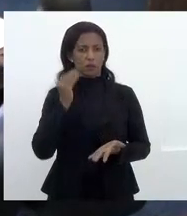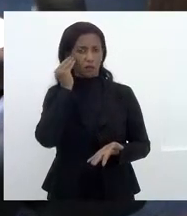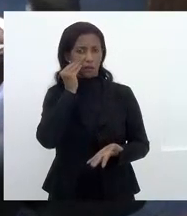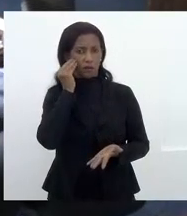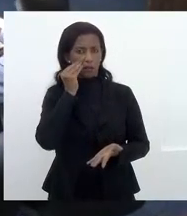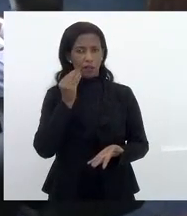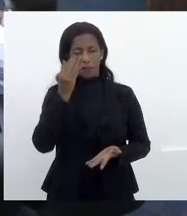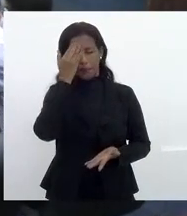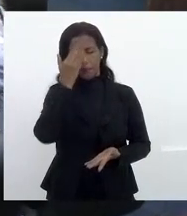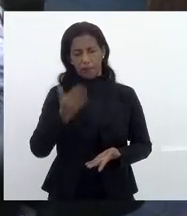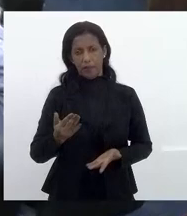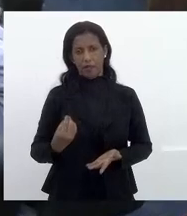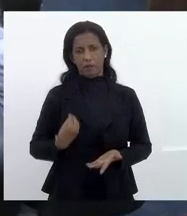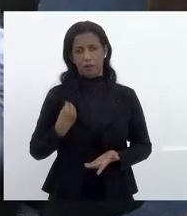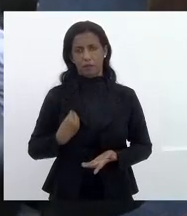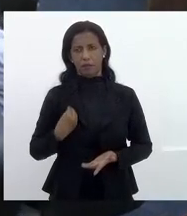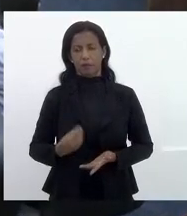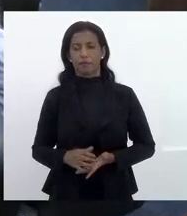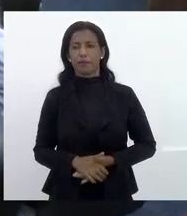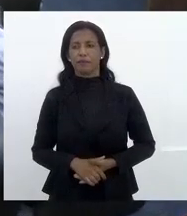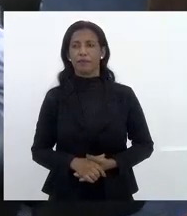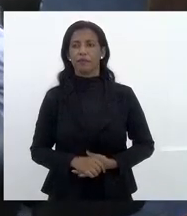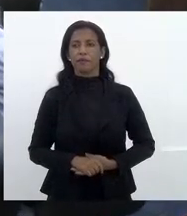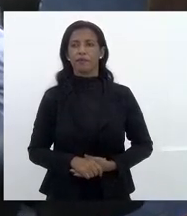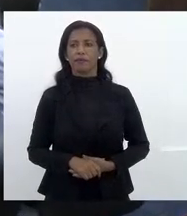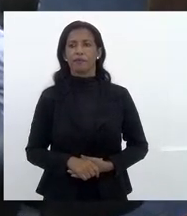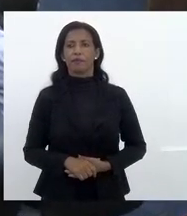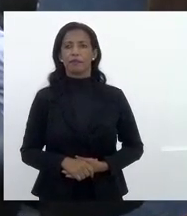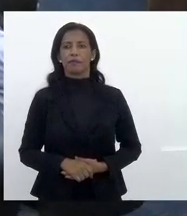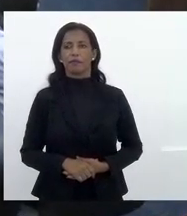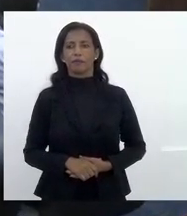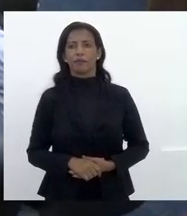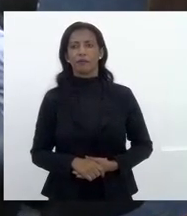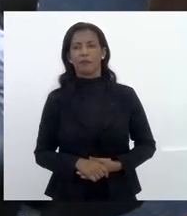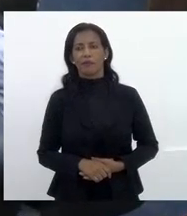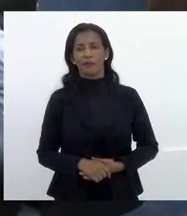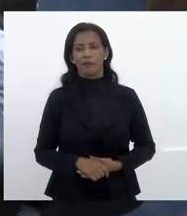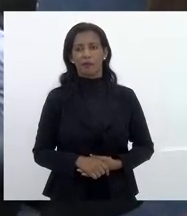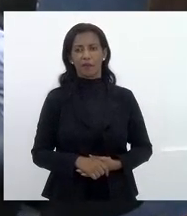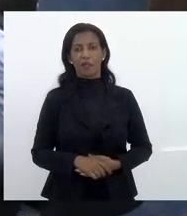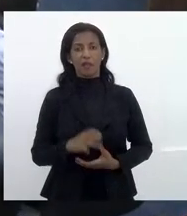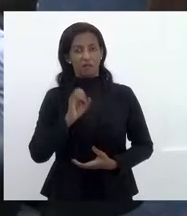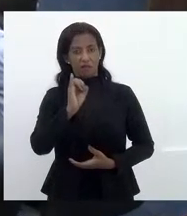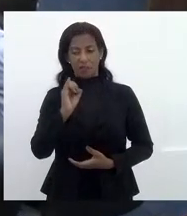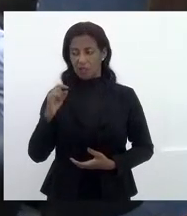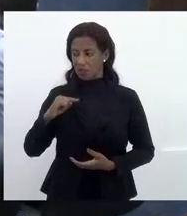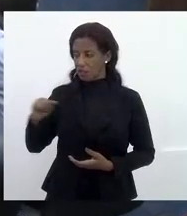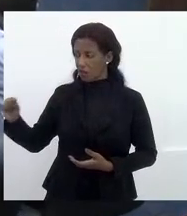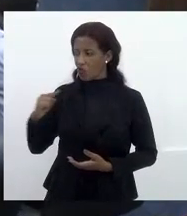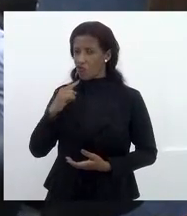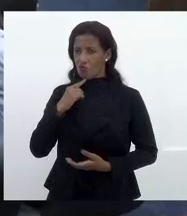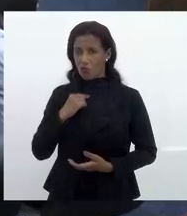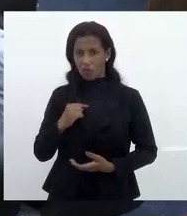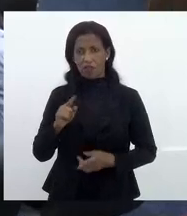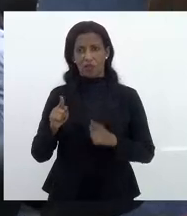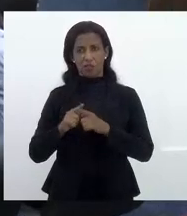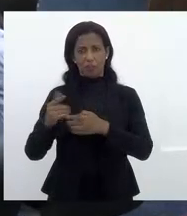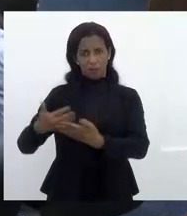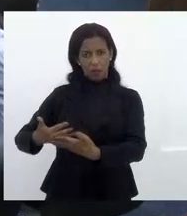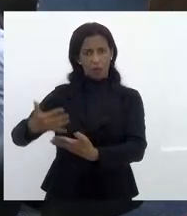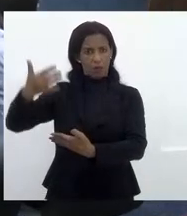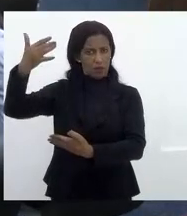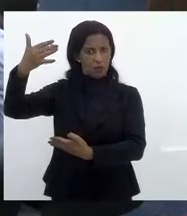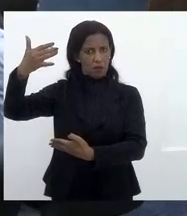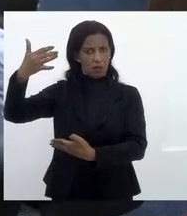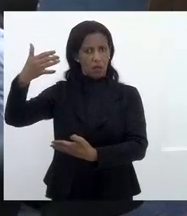obrigado pela presença passar a palavra Então por secretário Sérgio olhando também ficando facultado à qualquer intervenção me parece que é uma apresentação também